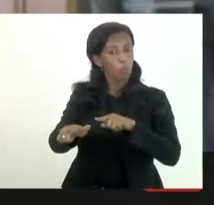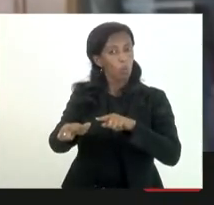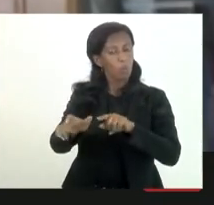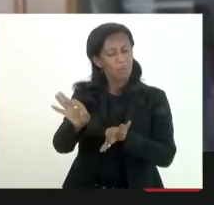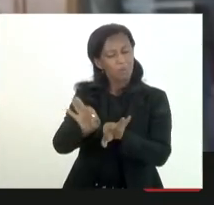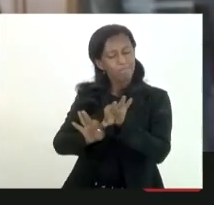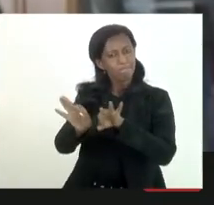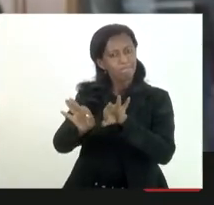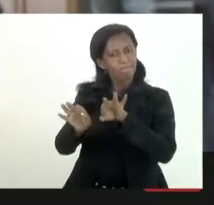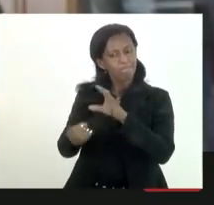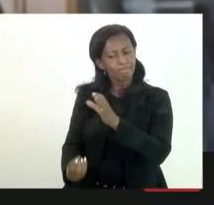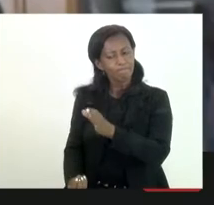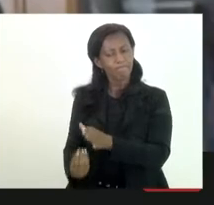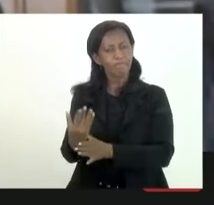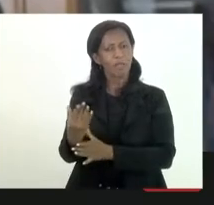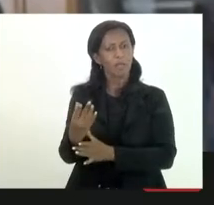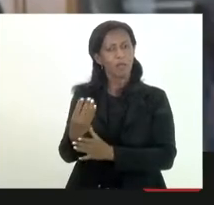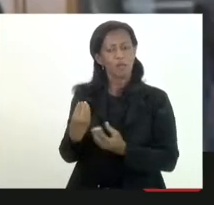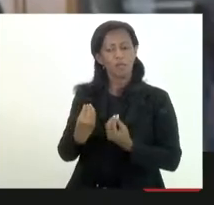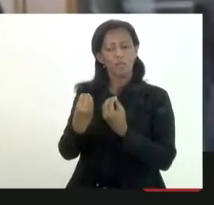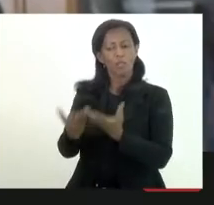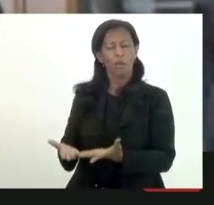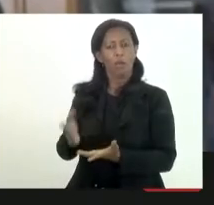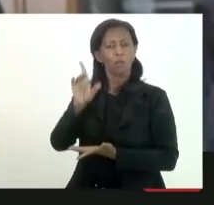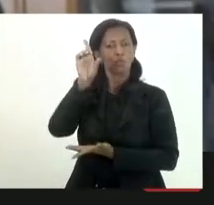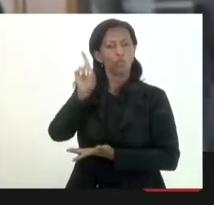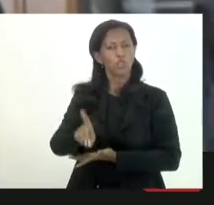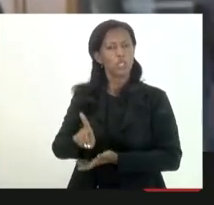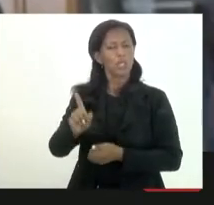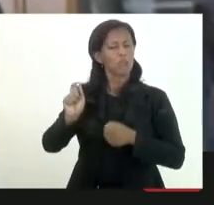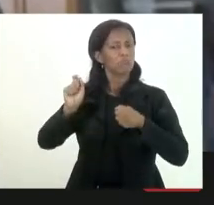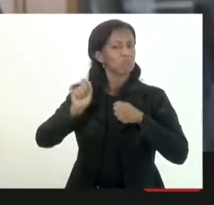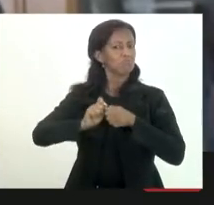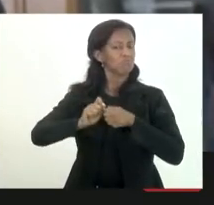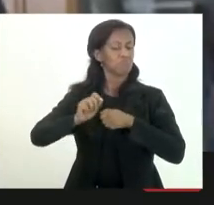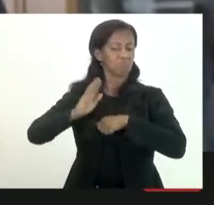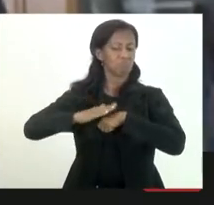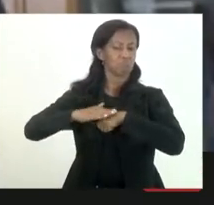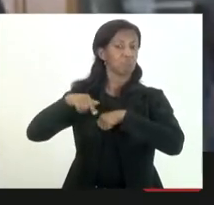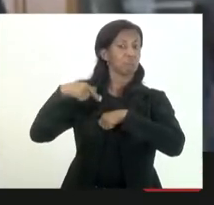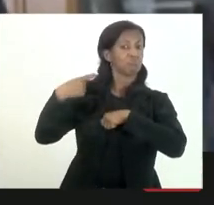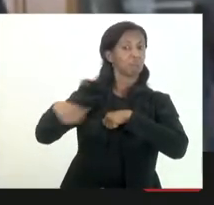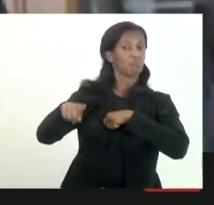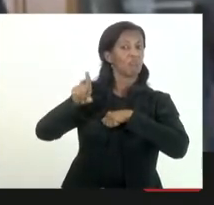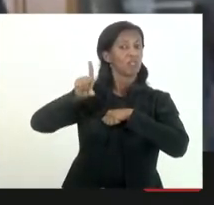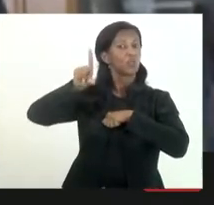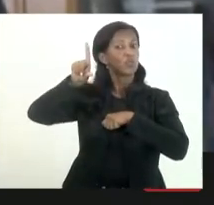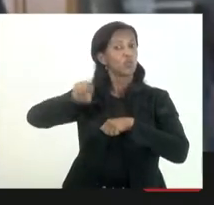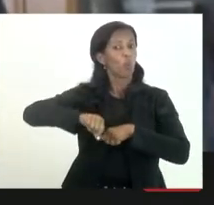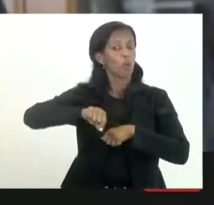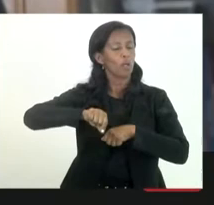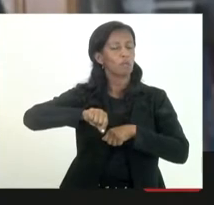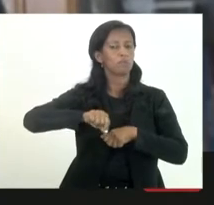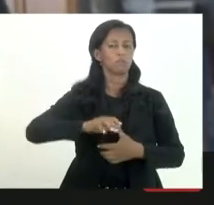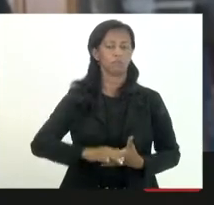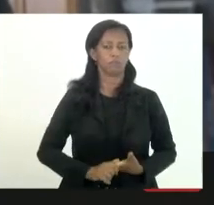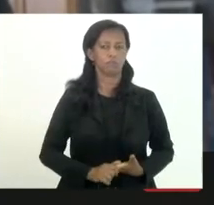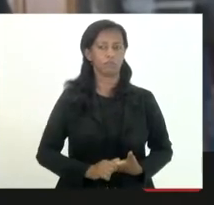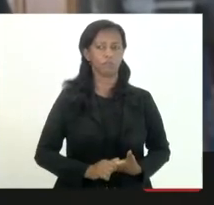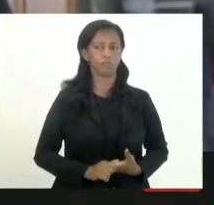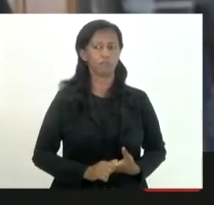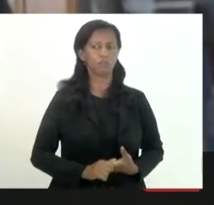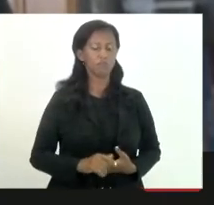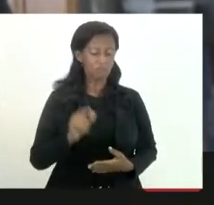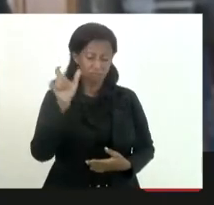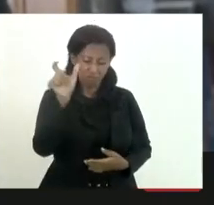concedido o direito dele fazer a sua escolha, aquilo que